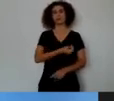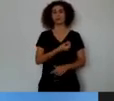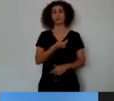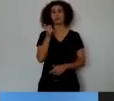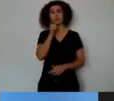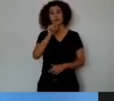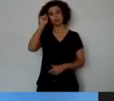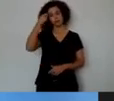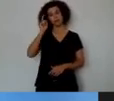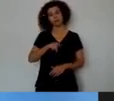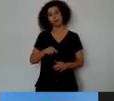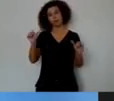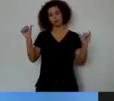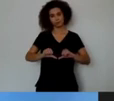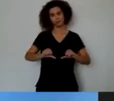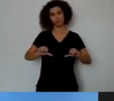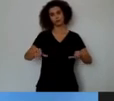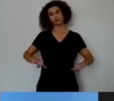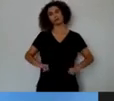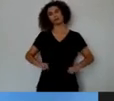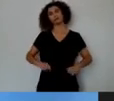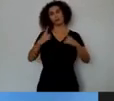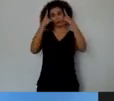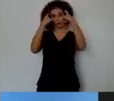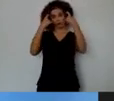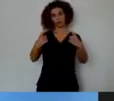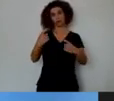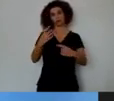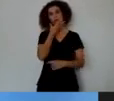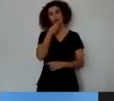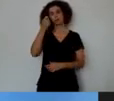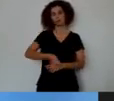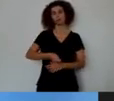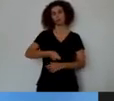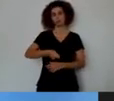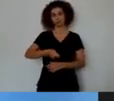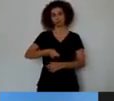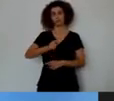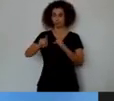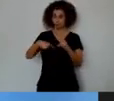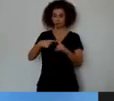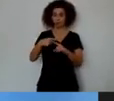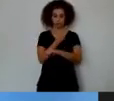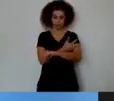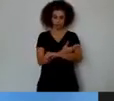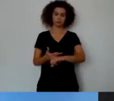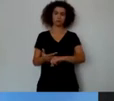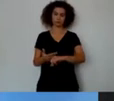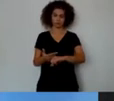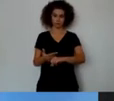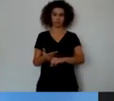maior vítima da violência doméstica, que é a soma do machismo, da violência contra o gênero,